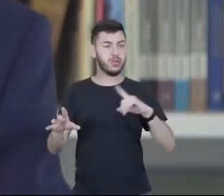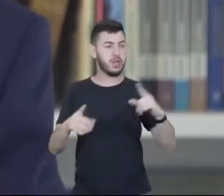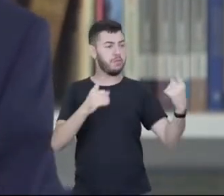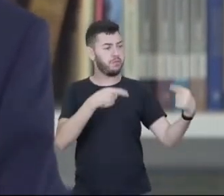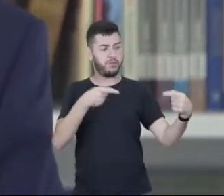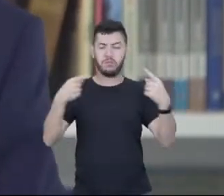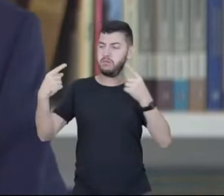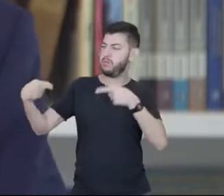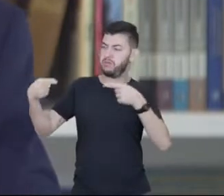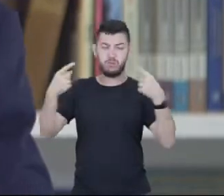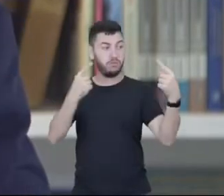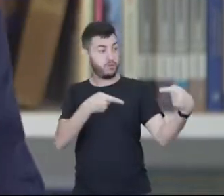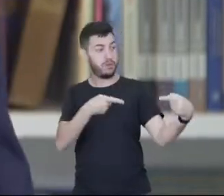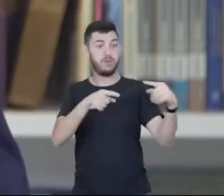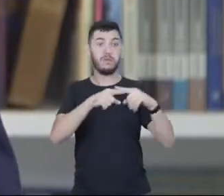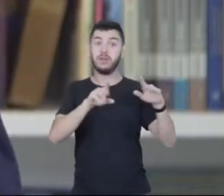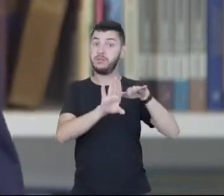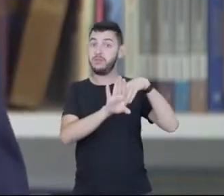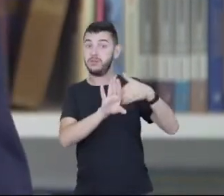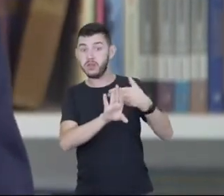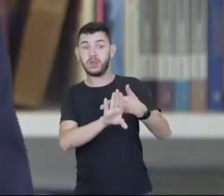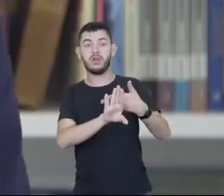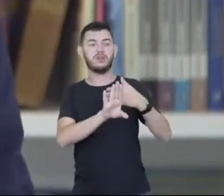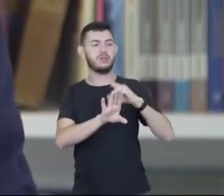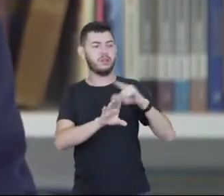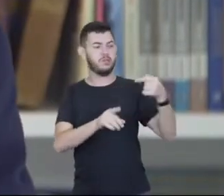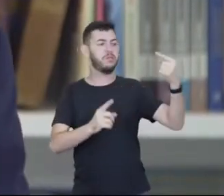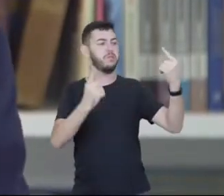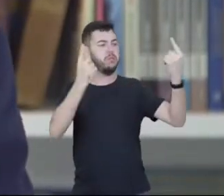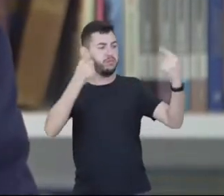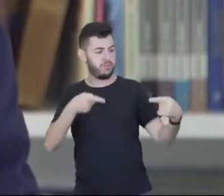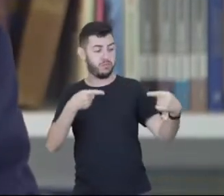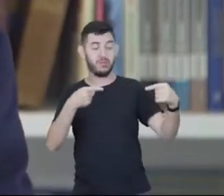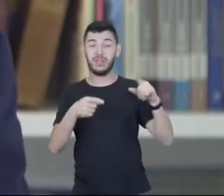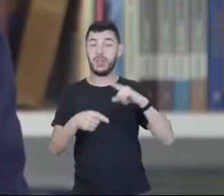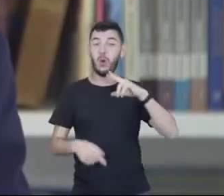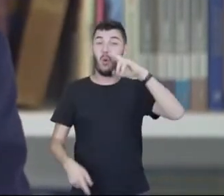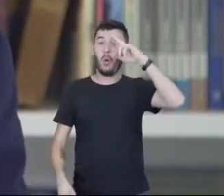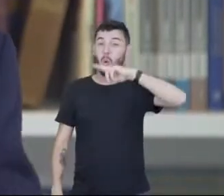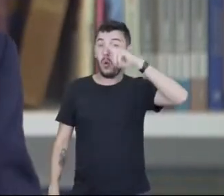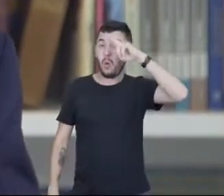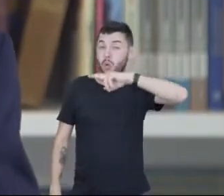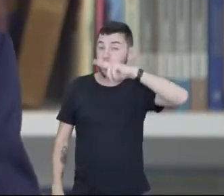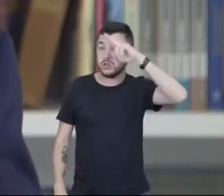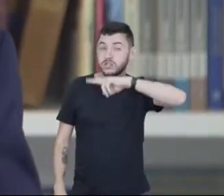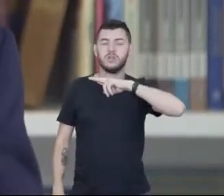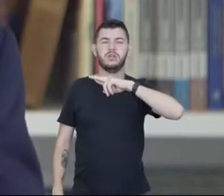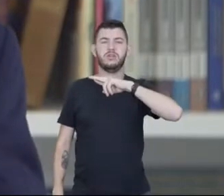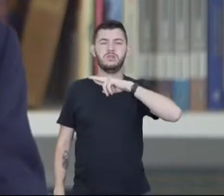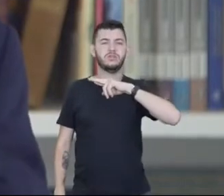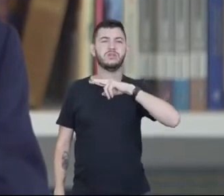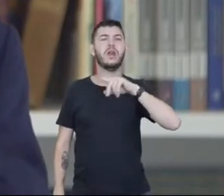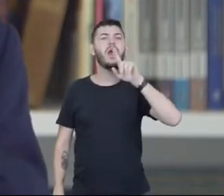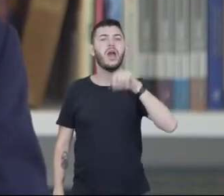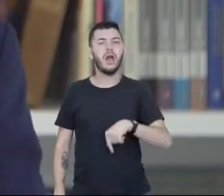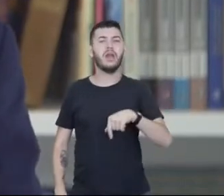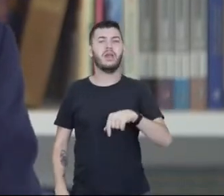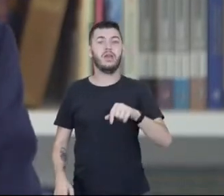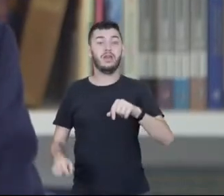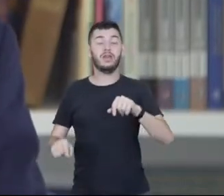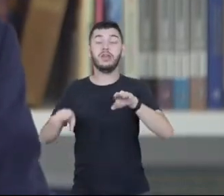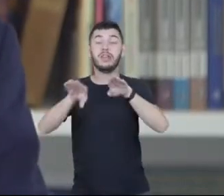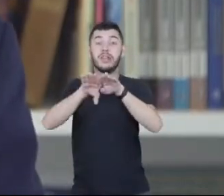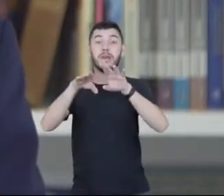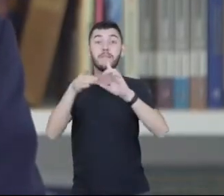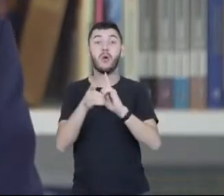e relevante sim põe a defesa da própria democracia bom